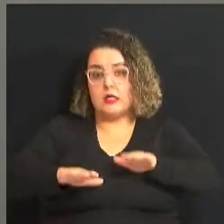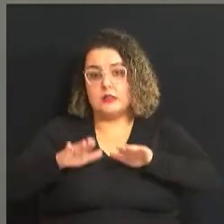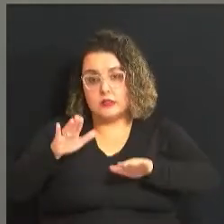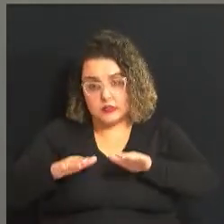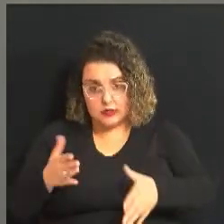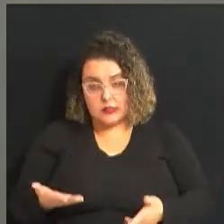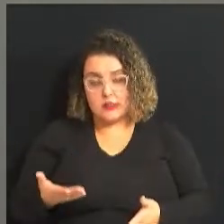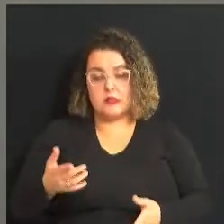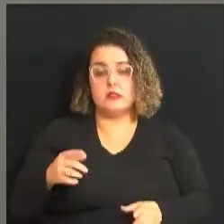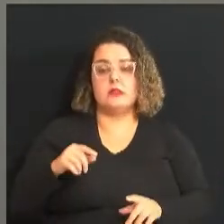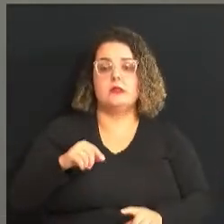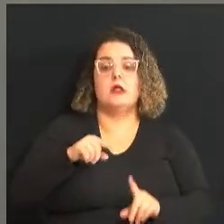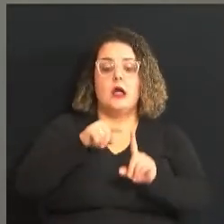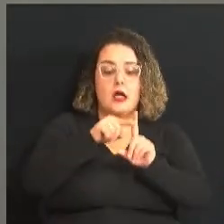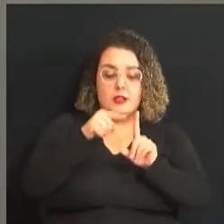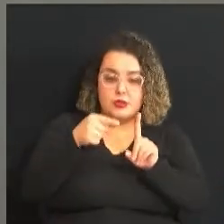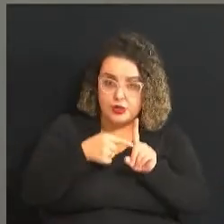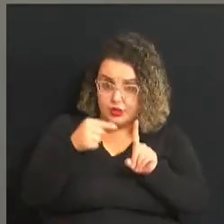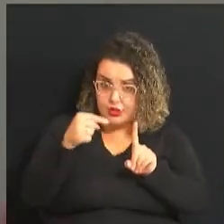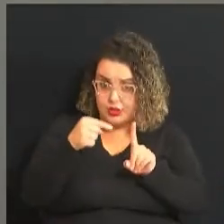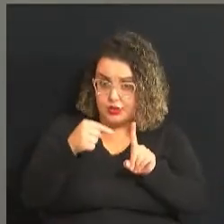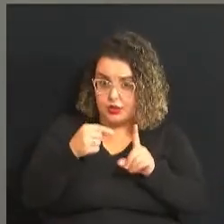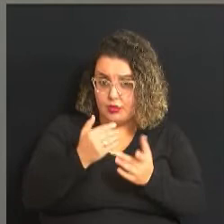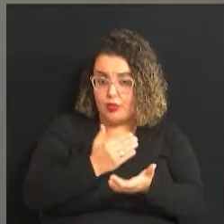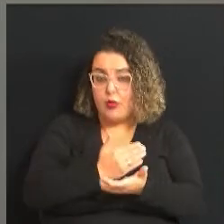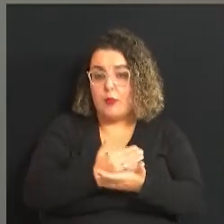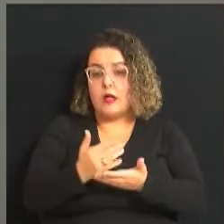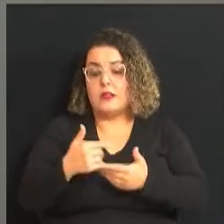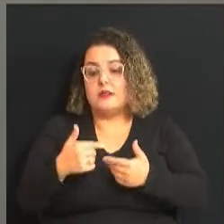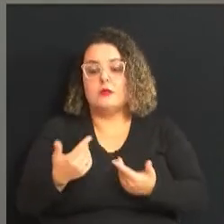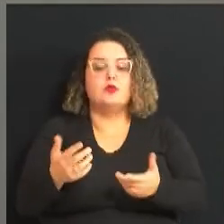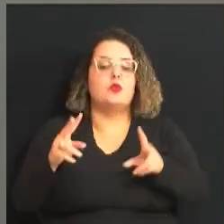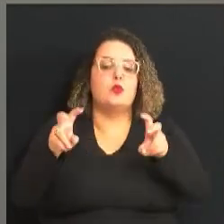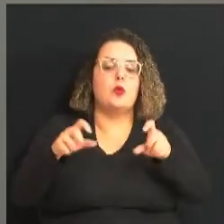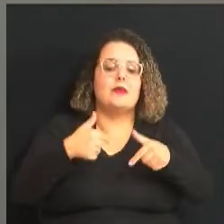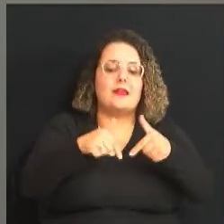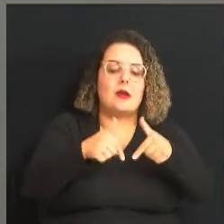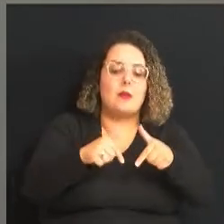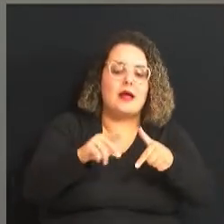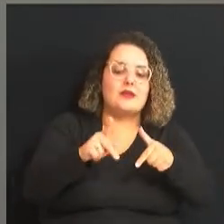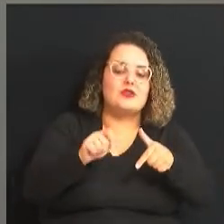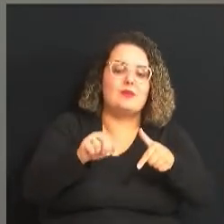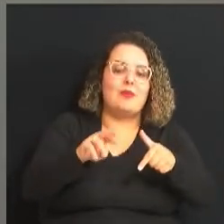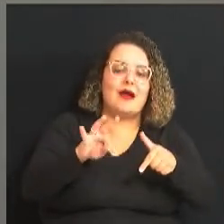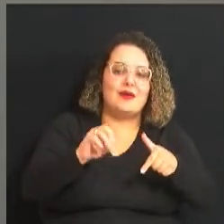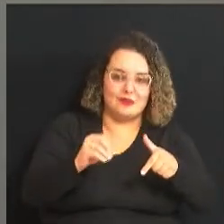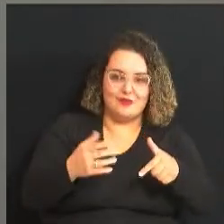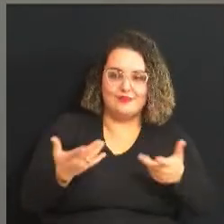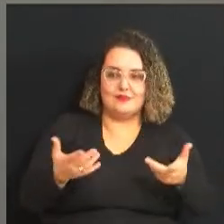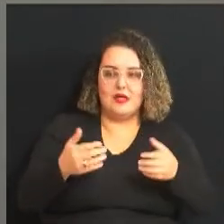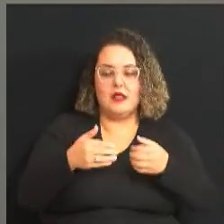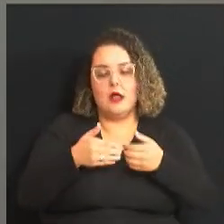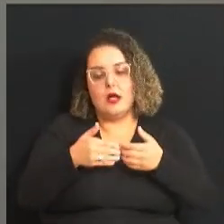gestante ela entra em trabalho de parto, ela dilata perfeitamente e ela tem